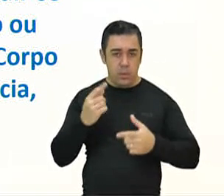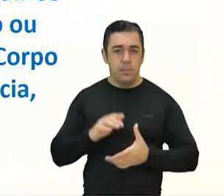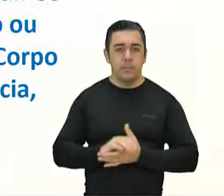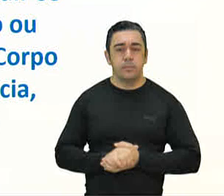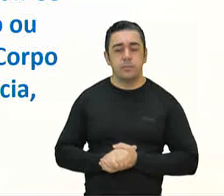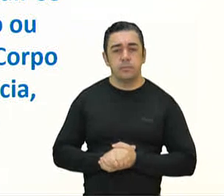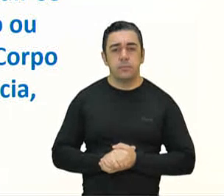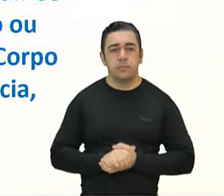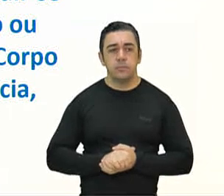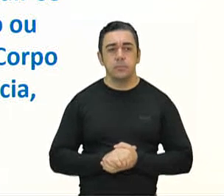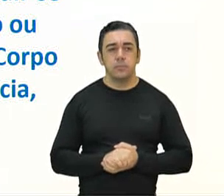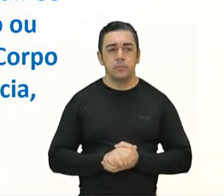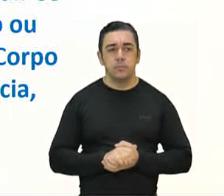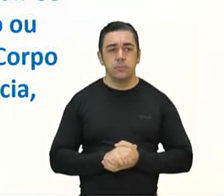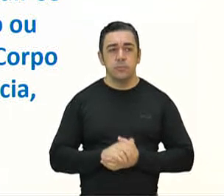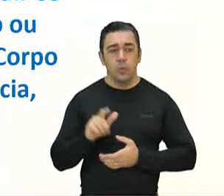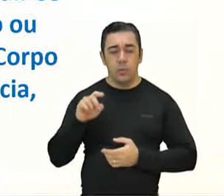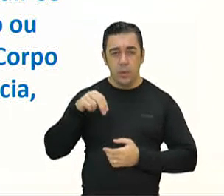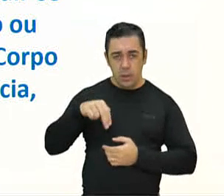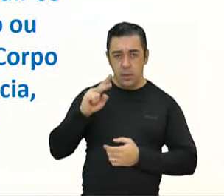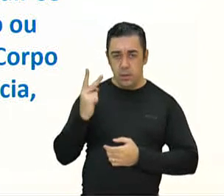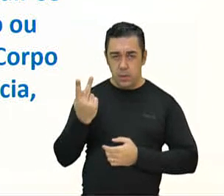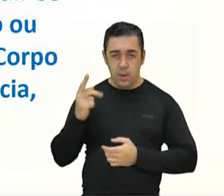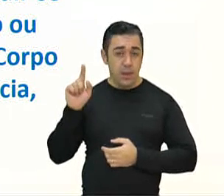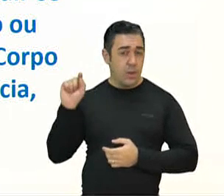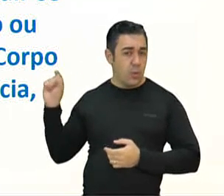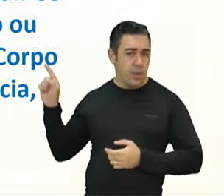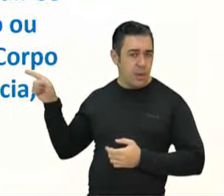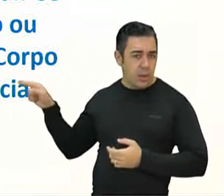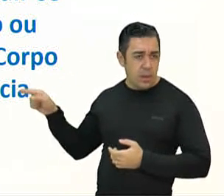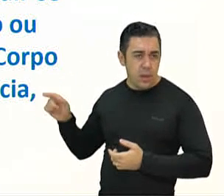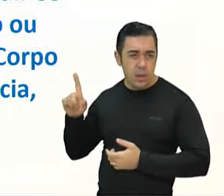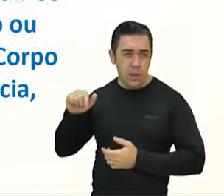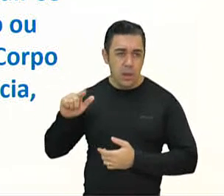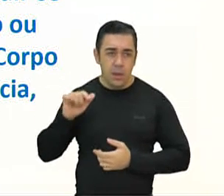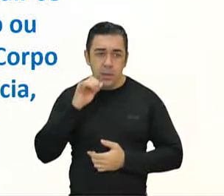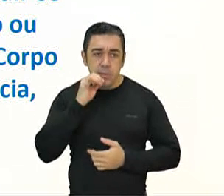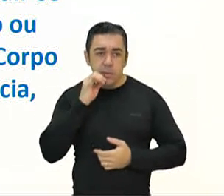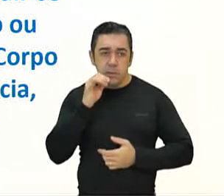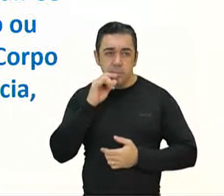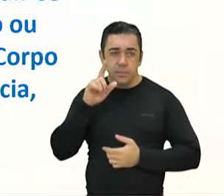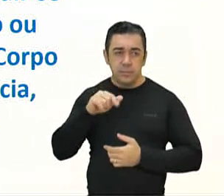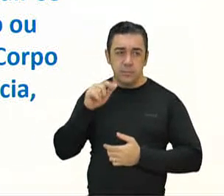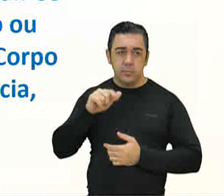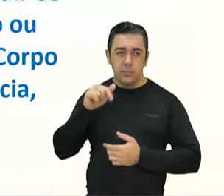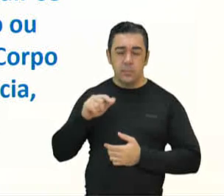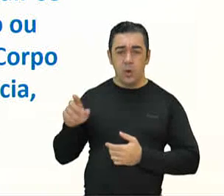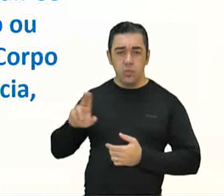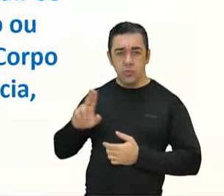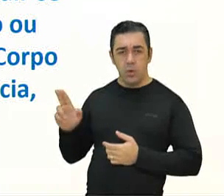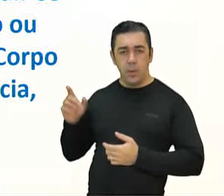vidro. O NH, né, NH é